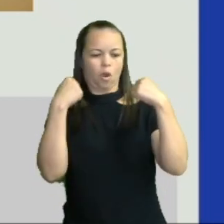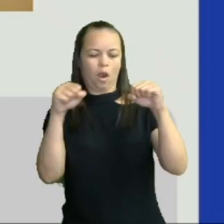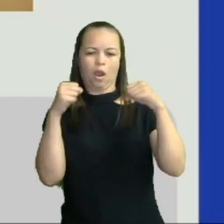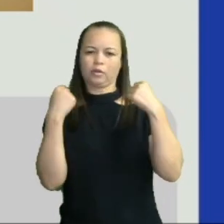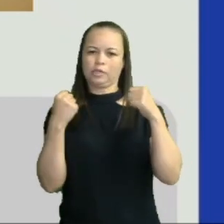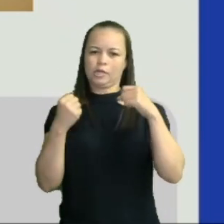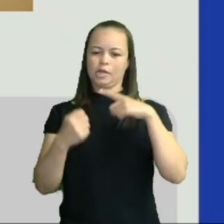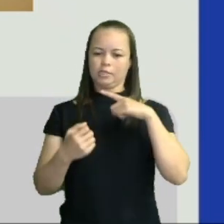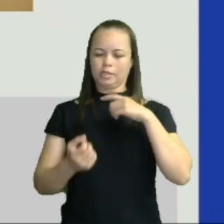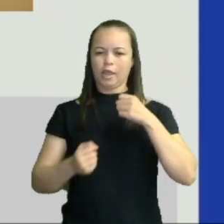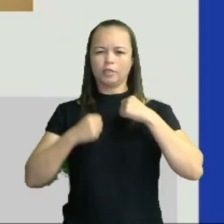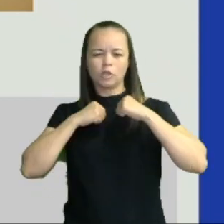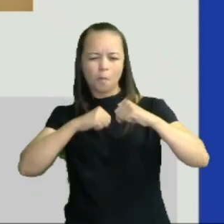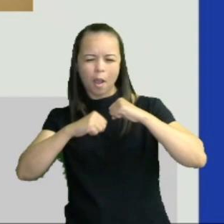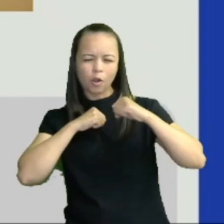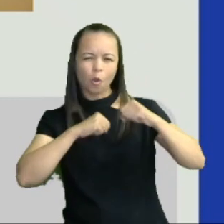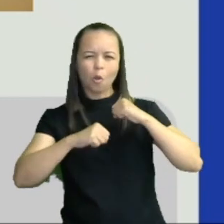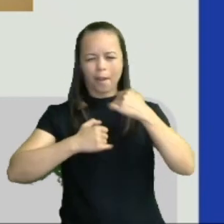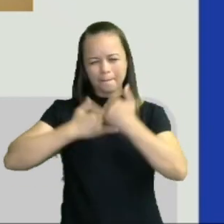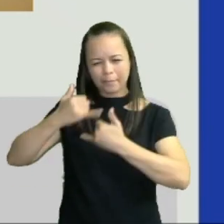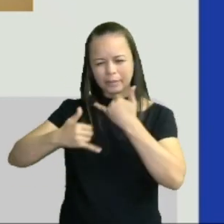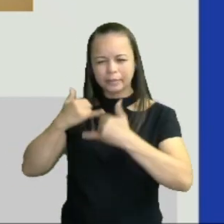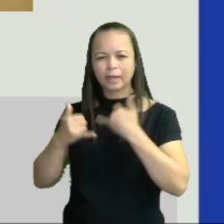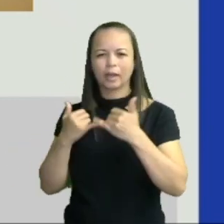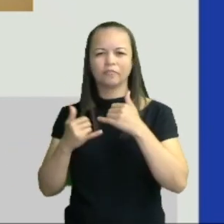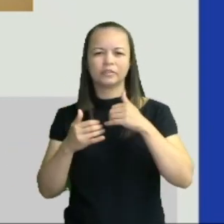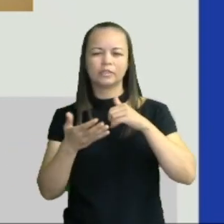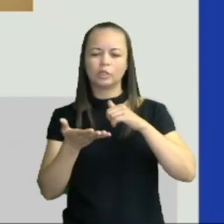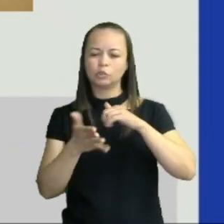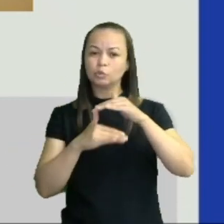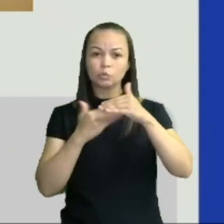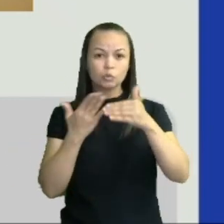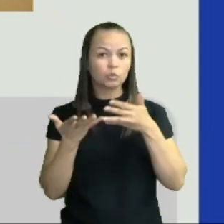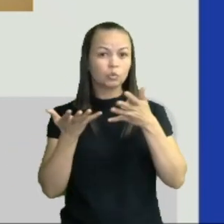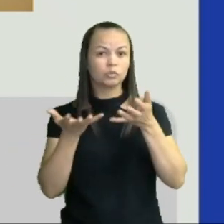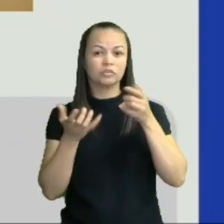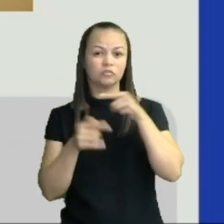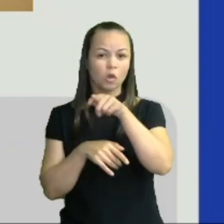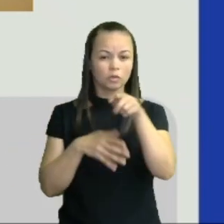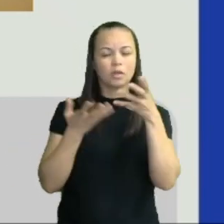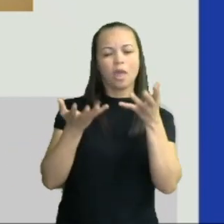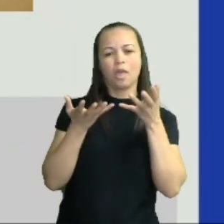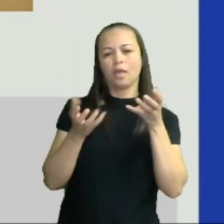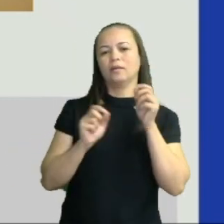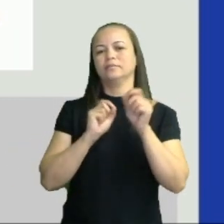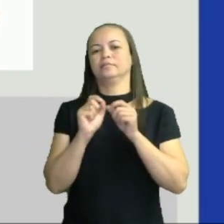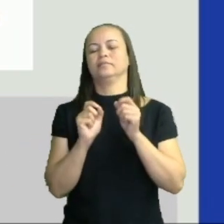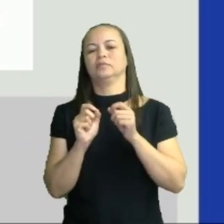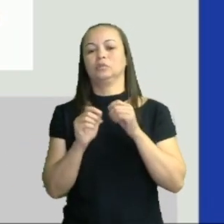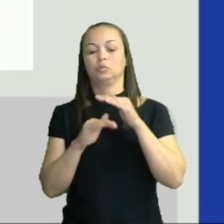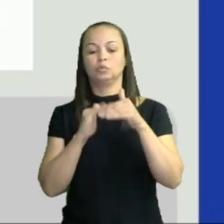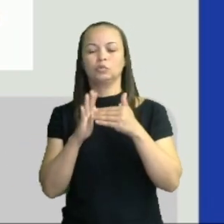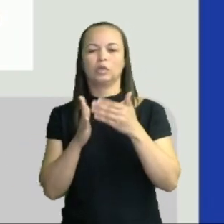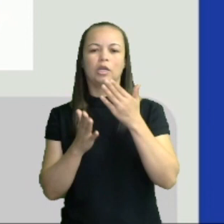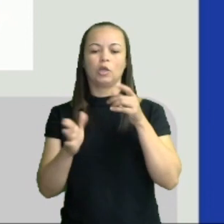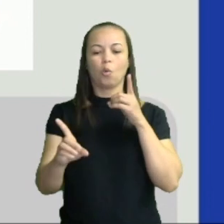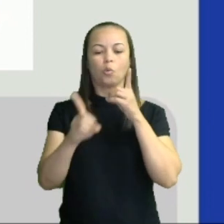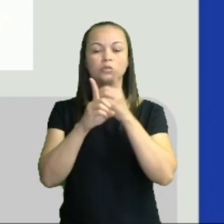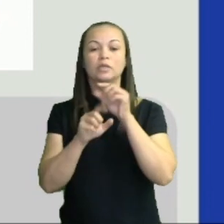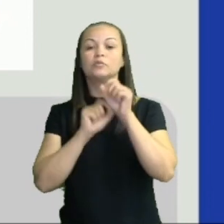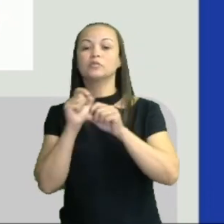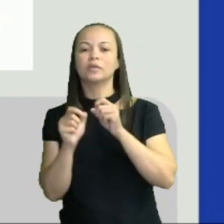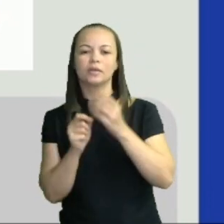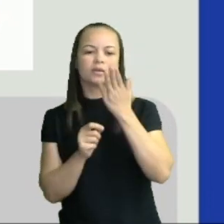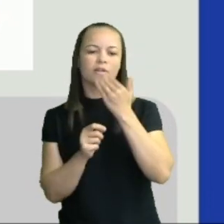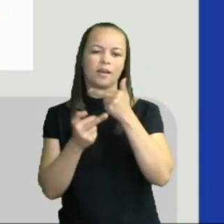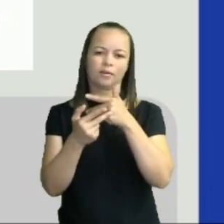tem energia para correr, para brincar, para fazer todas as suas atividades. Tudo isso nós encontramos na alimentação.